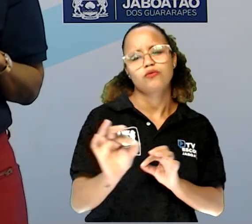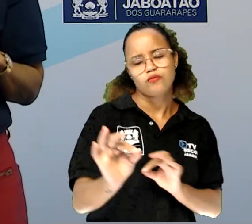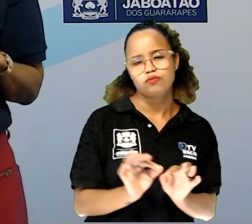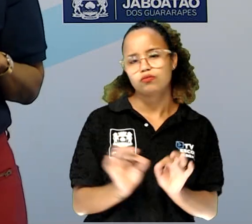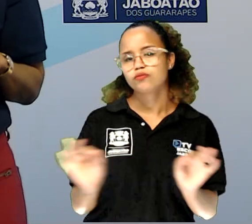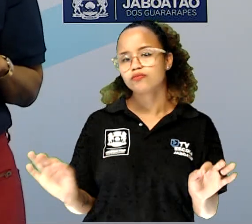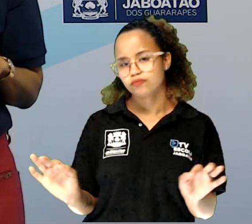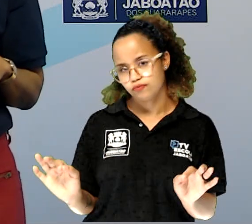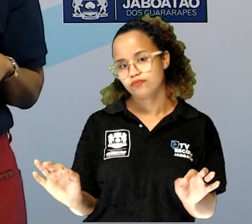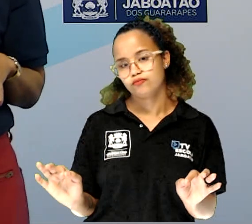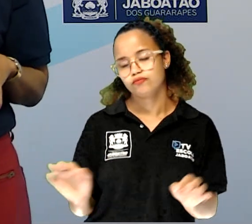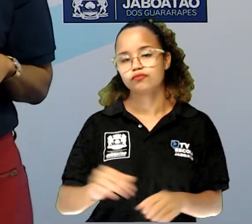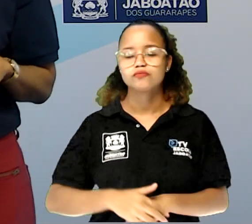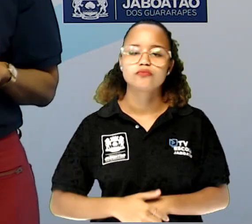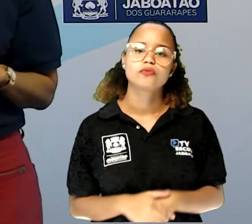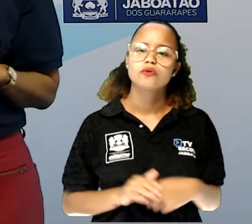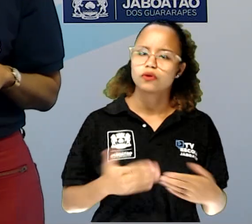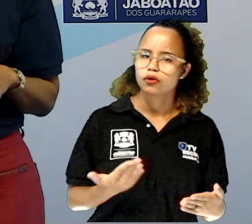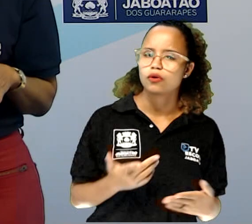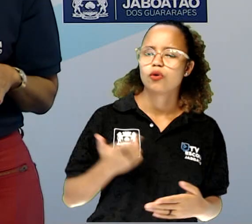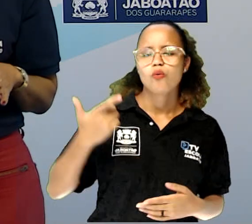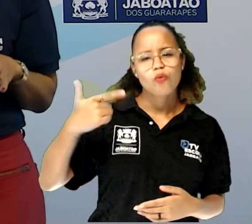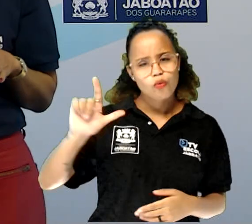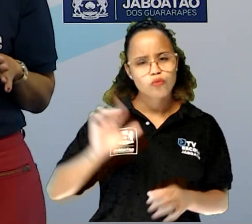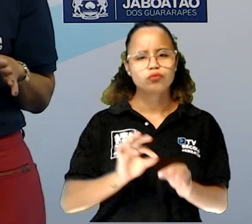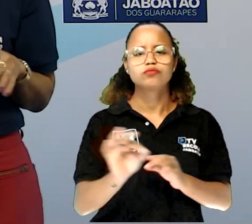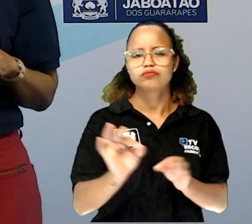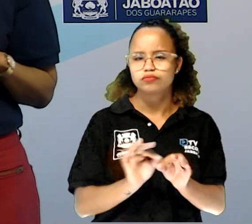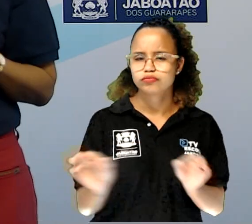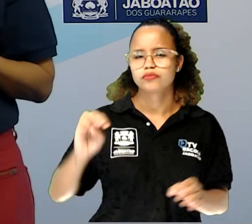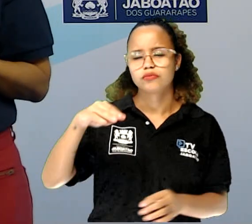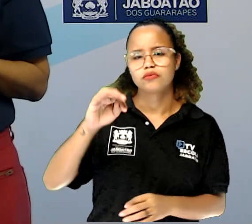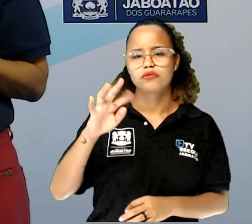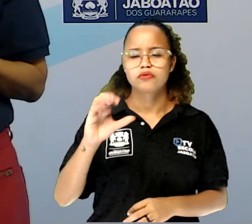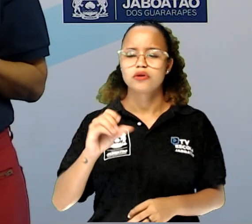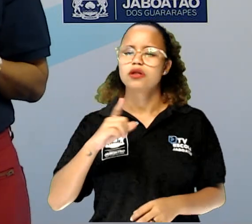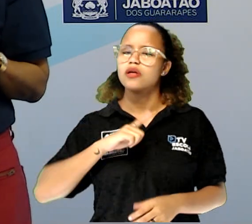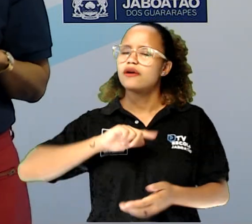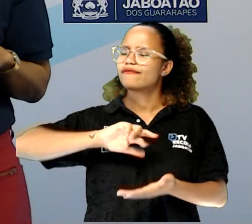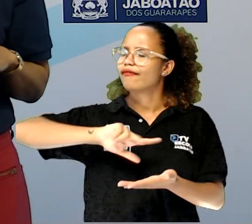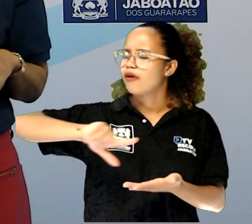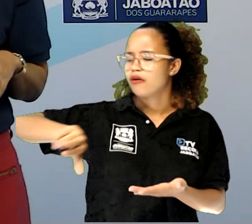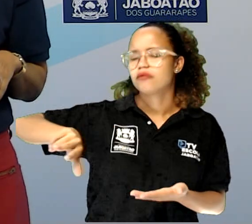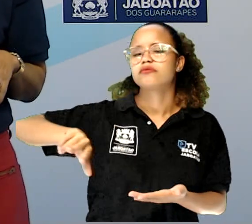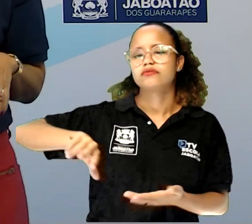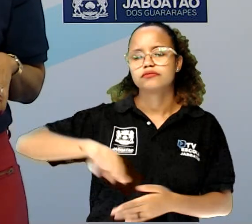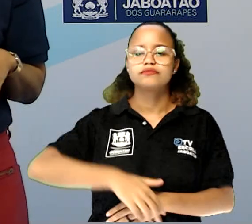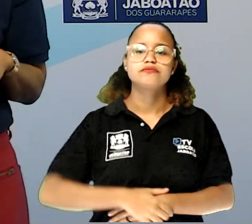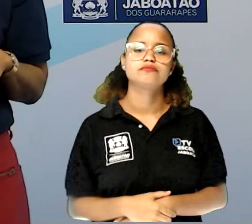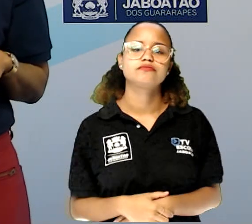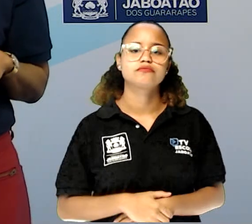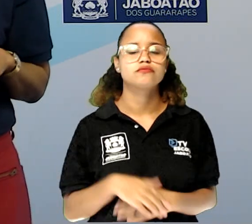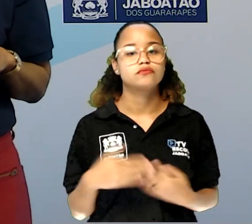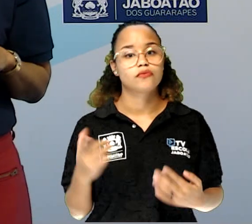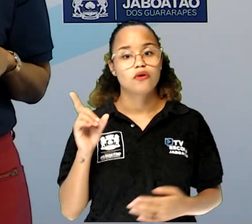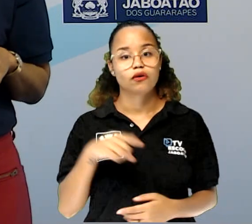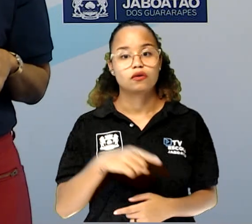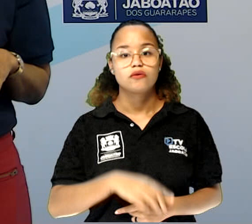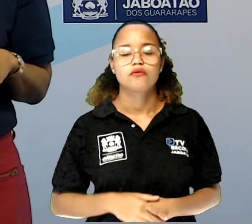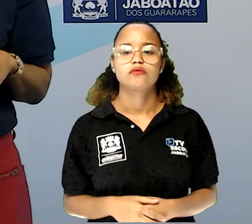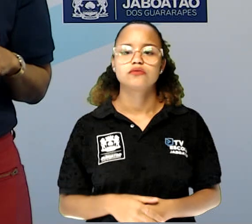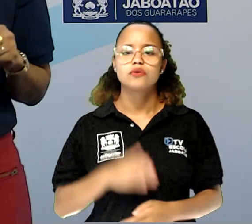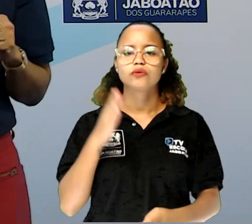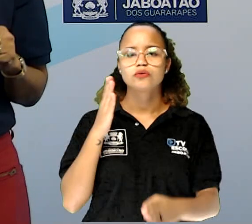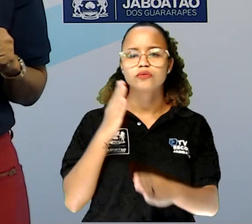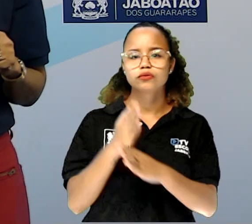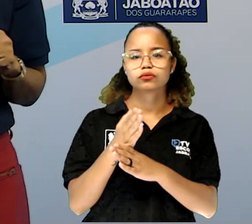comprimento. Assim como outras medidas, o metro possui múltiplos e submúltiplos. Eles são